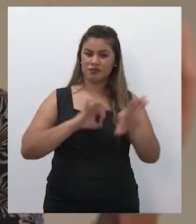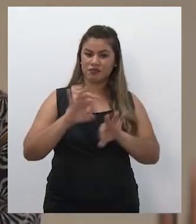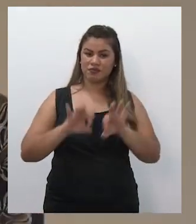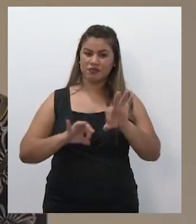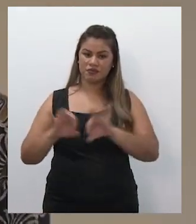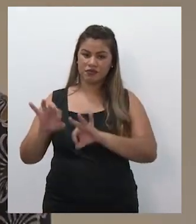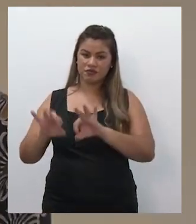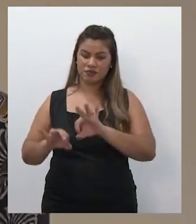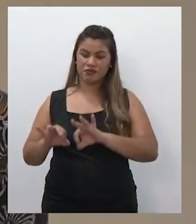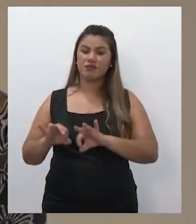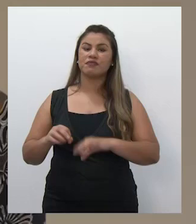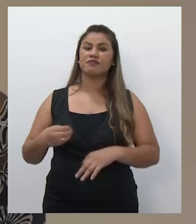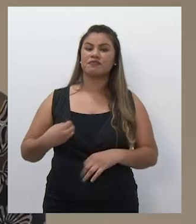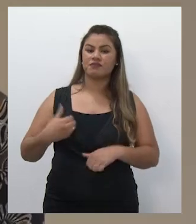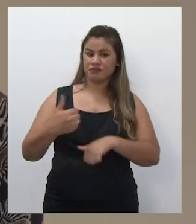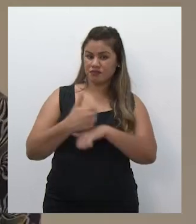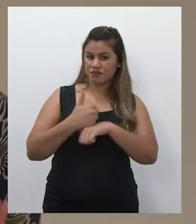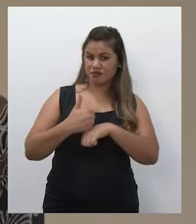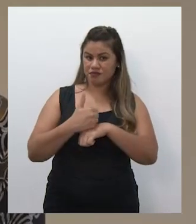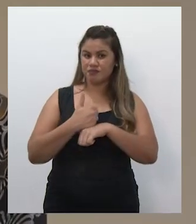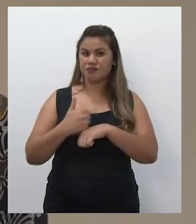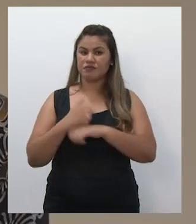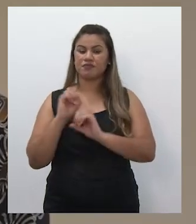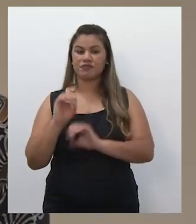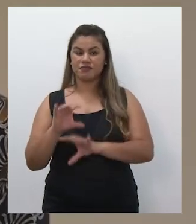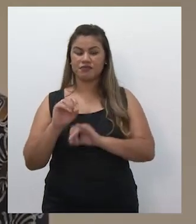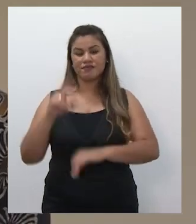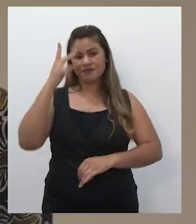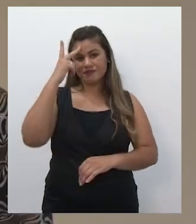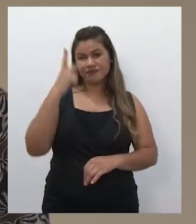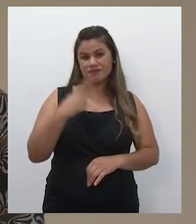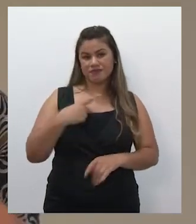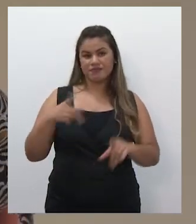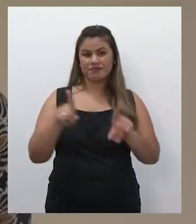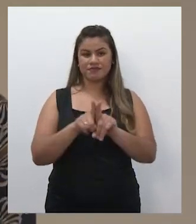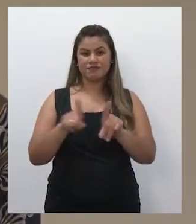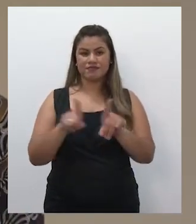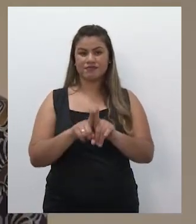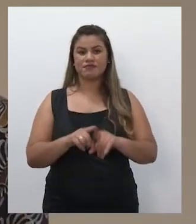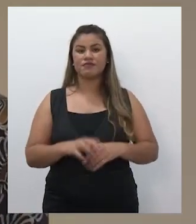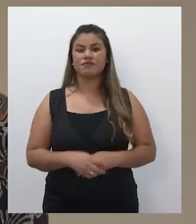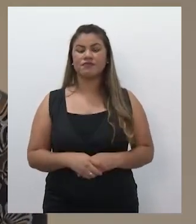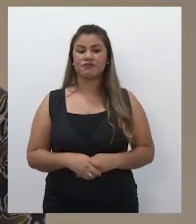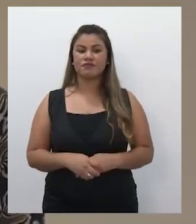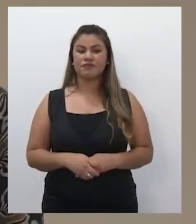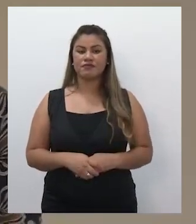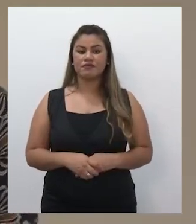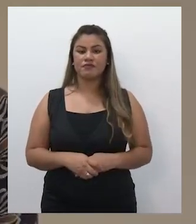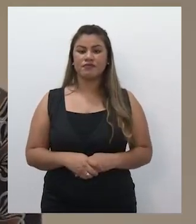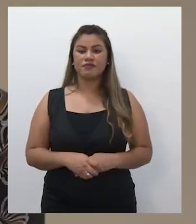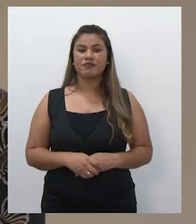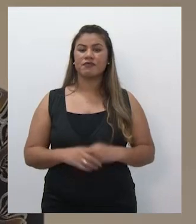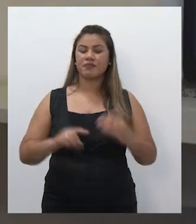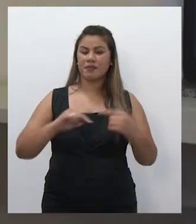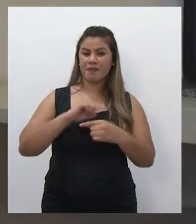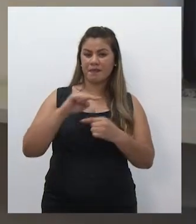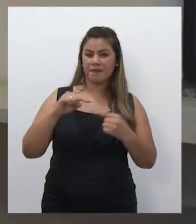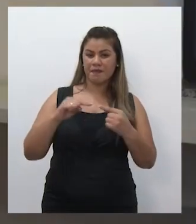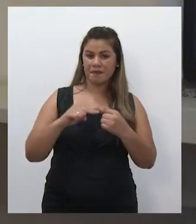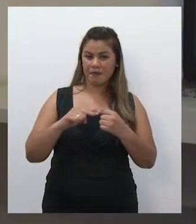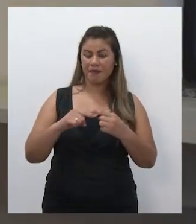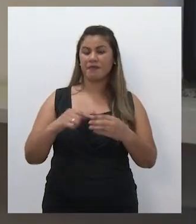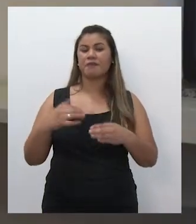vida profissional, acadêmica e pessoal também, sabendo estabelecer metas, tendo disciplina